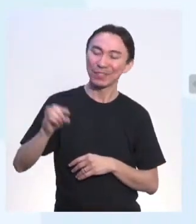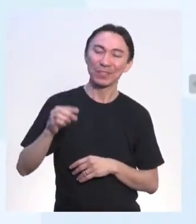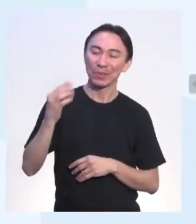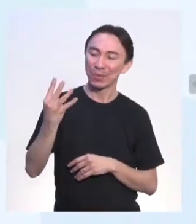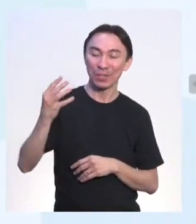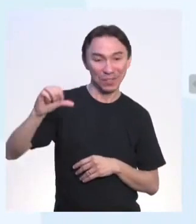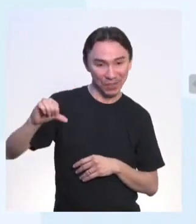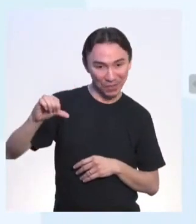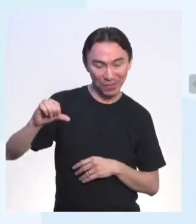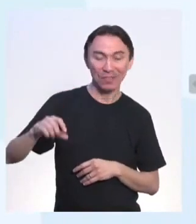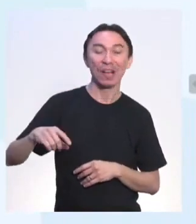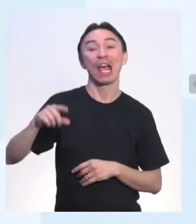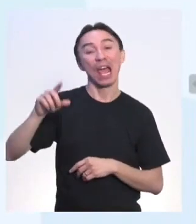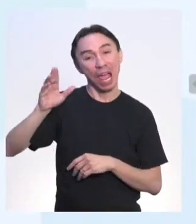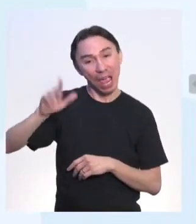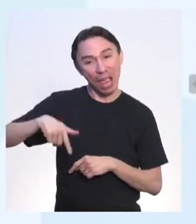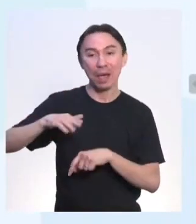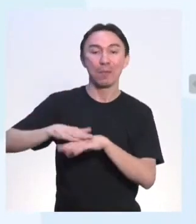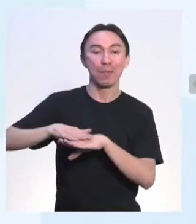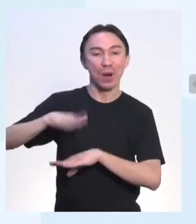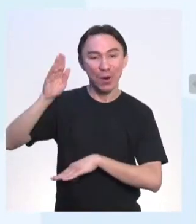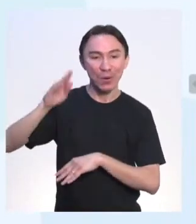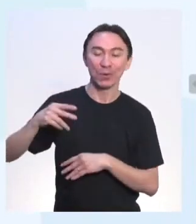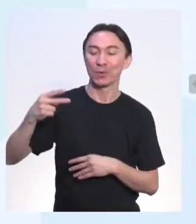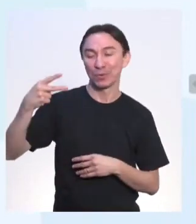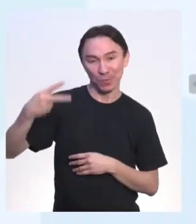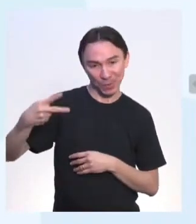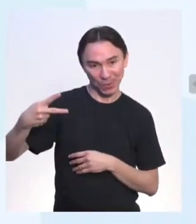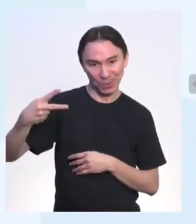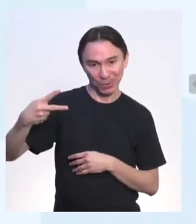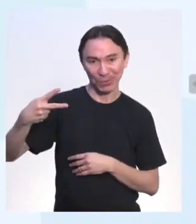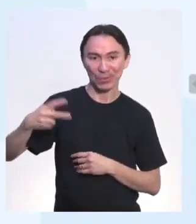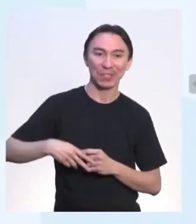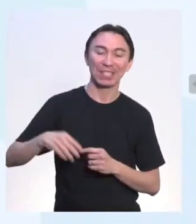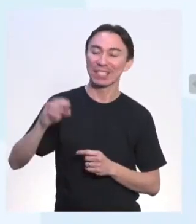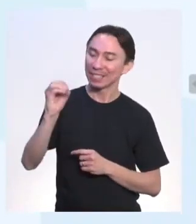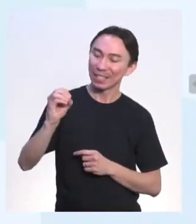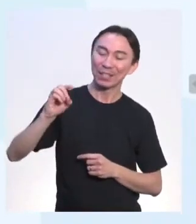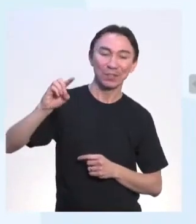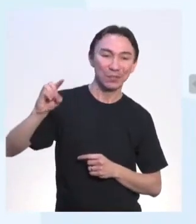0,49, que é maior do que o terceiro, que é o